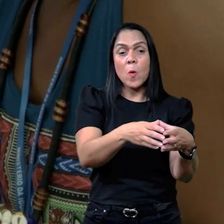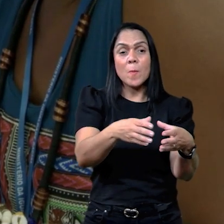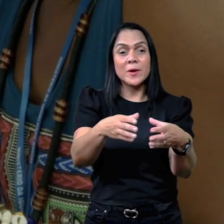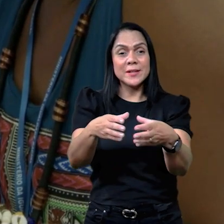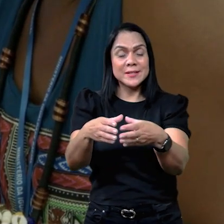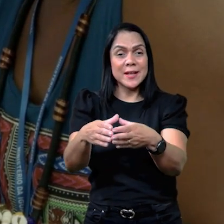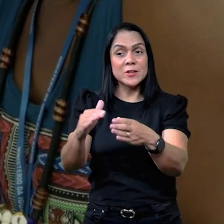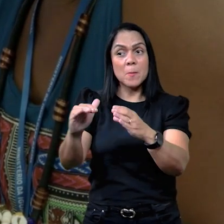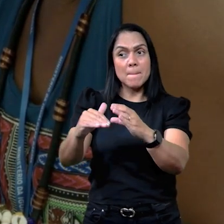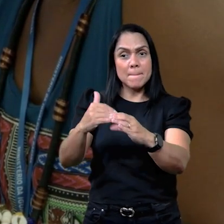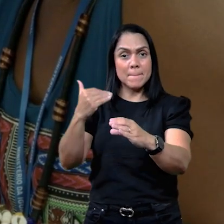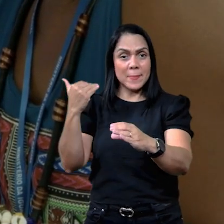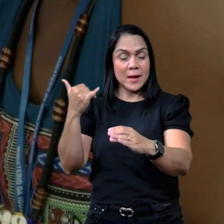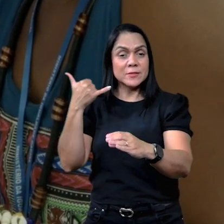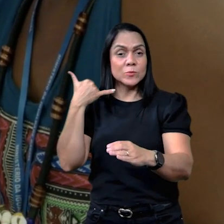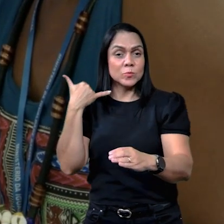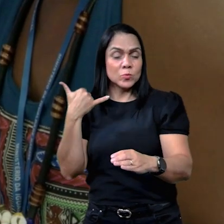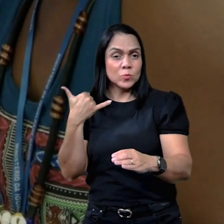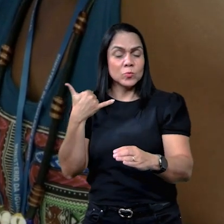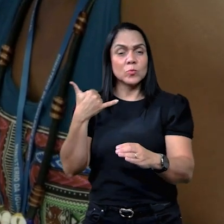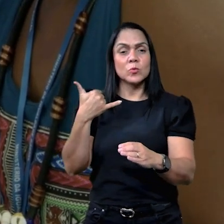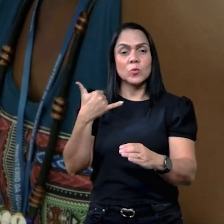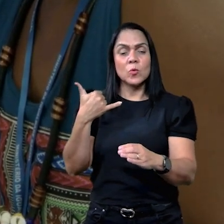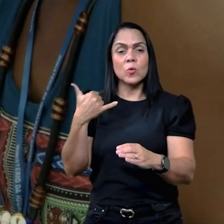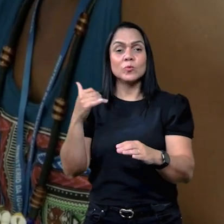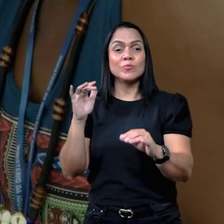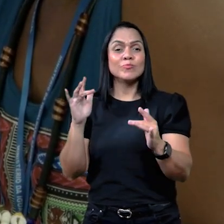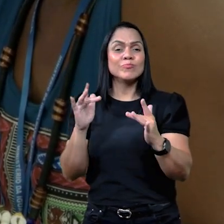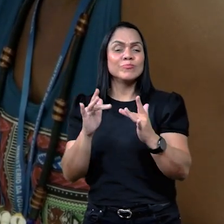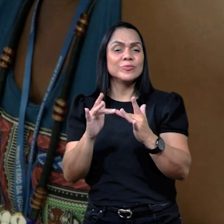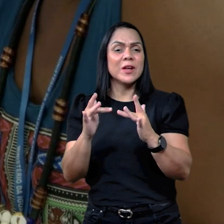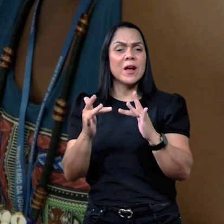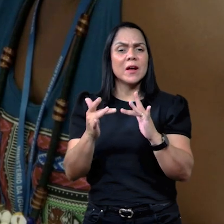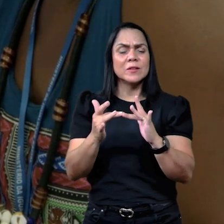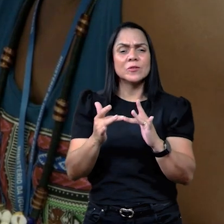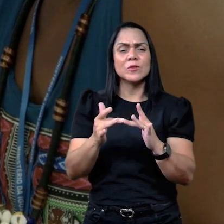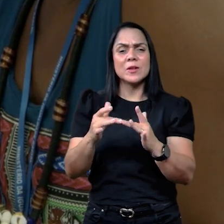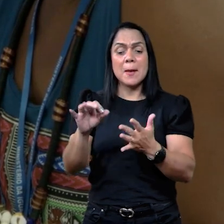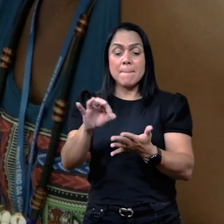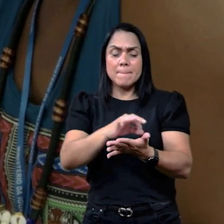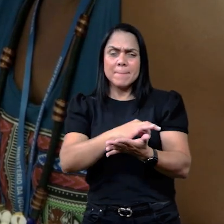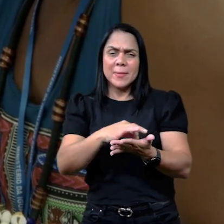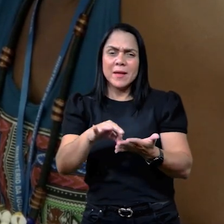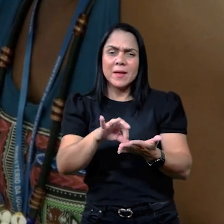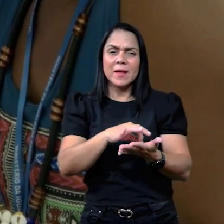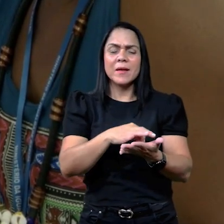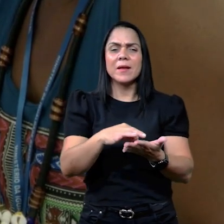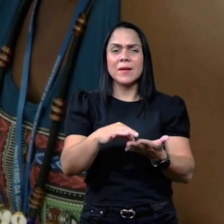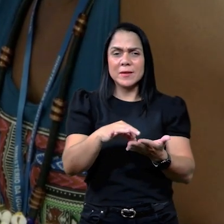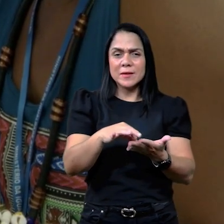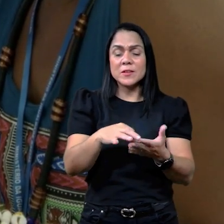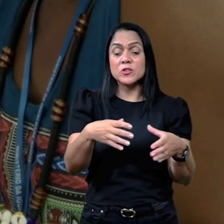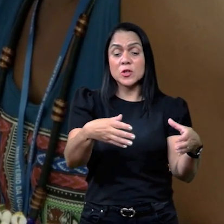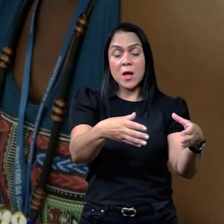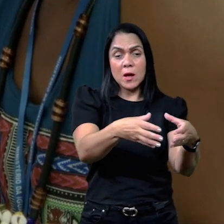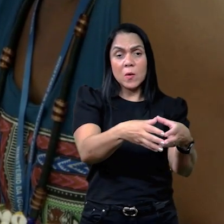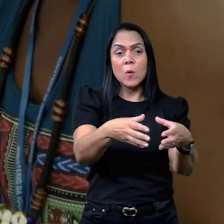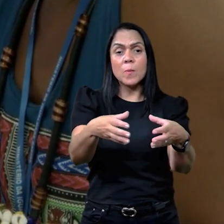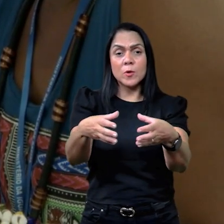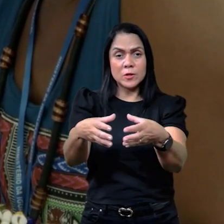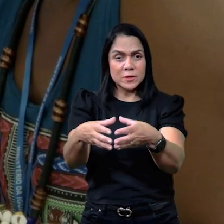com a Fundação Cultural Palmares e dali faz um questionário para